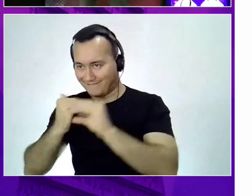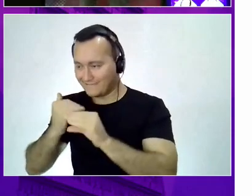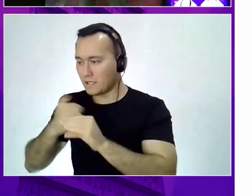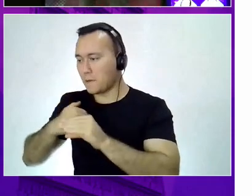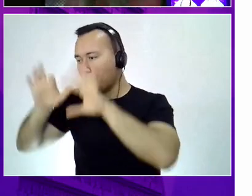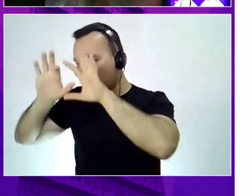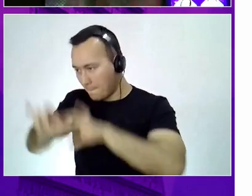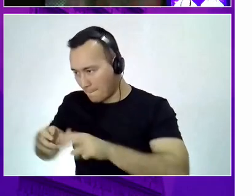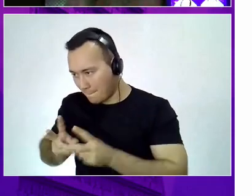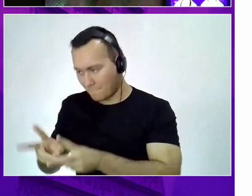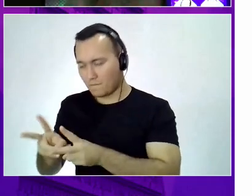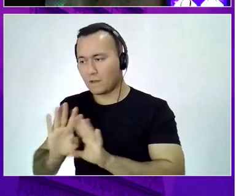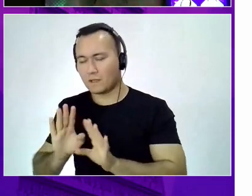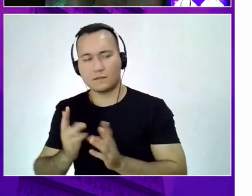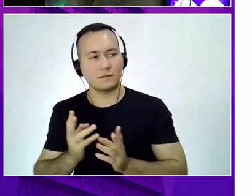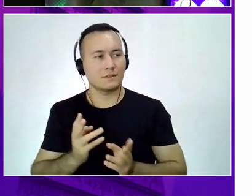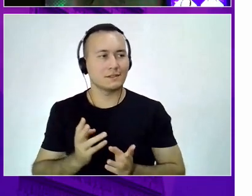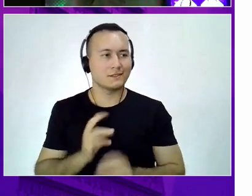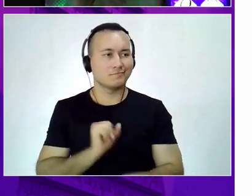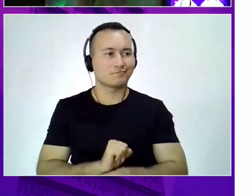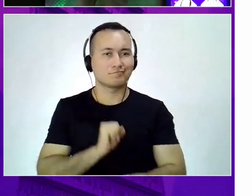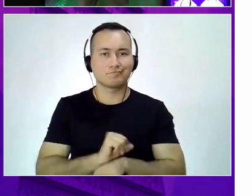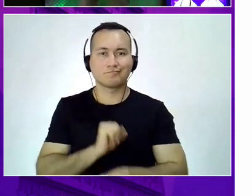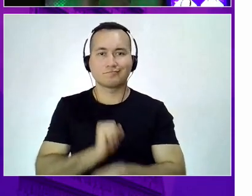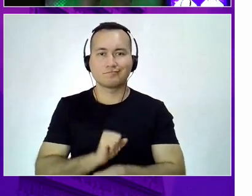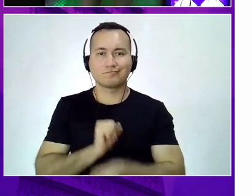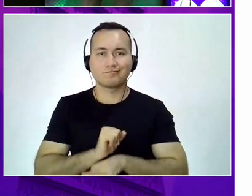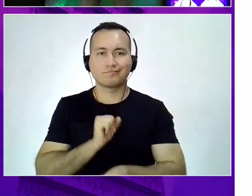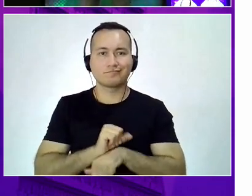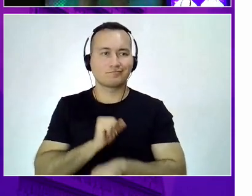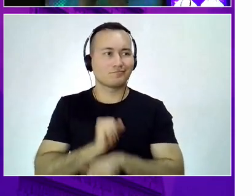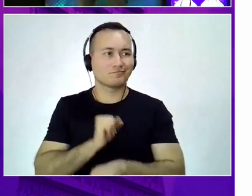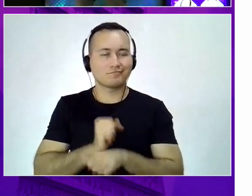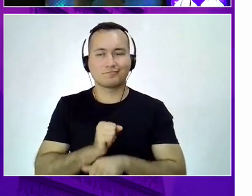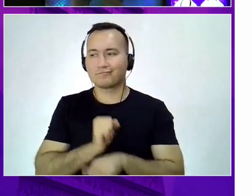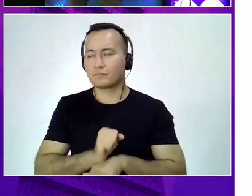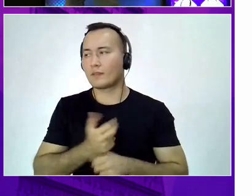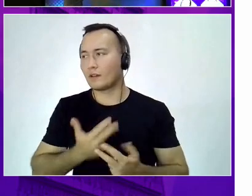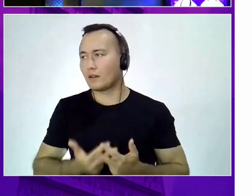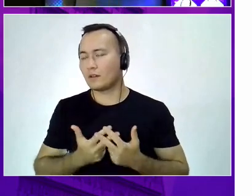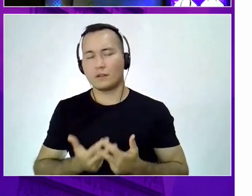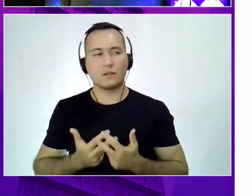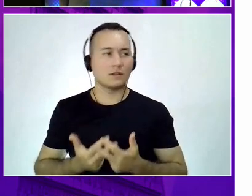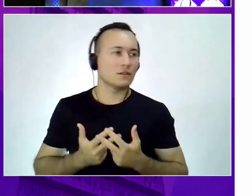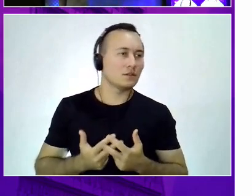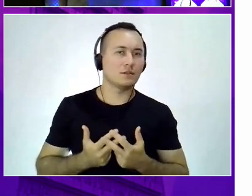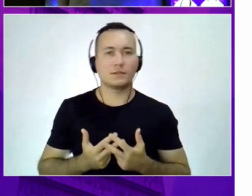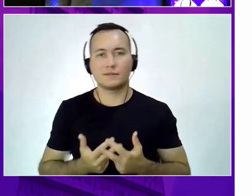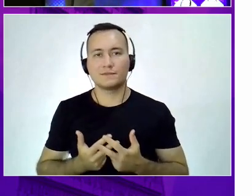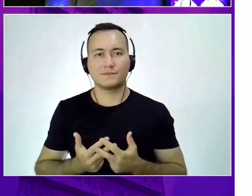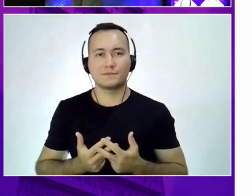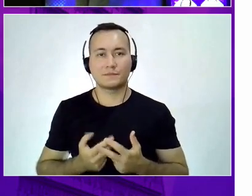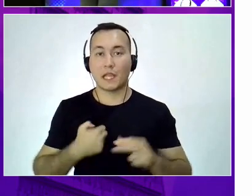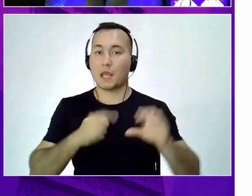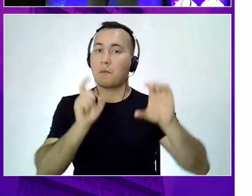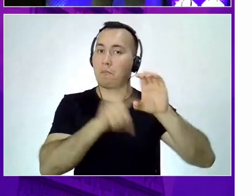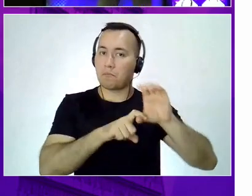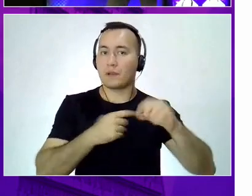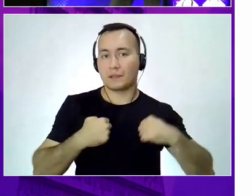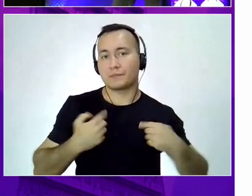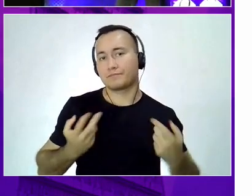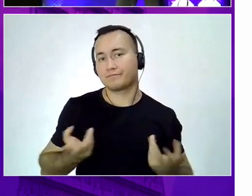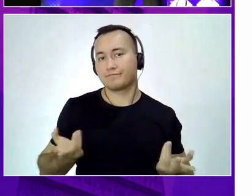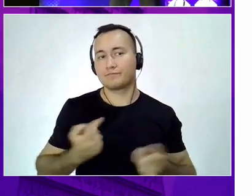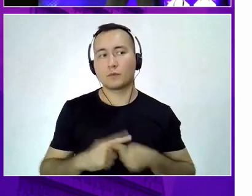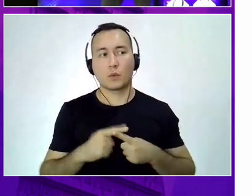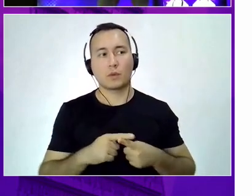momento. Então, isso não é continuous delivery, porque as minhas entregas vão ficar represadas. Elas só vão poder ir para a produção quando eu tiver um conjunto agrupado de